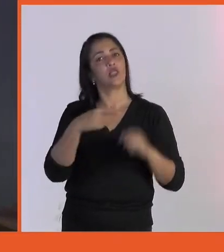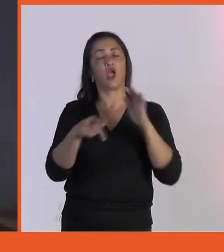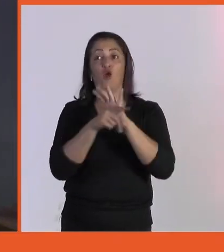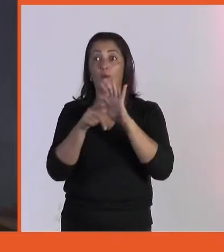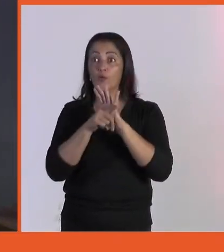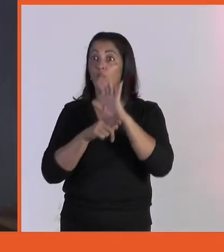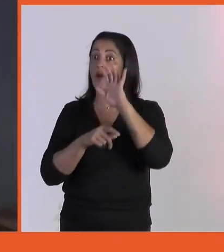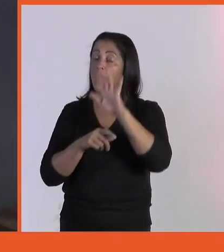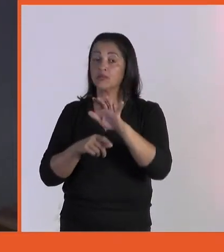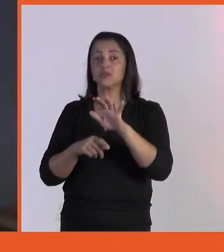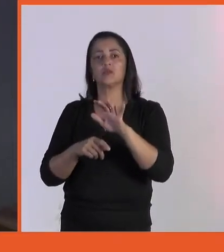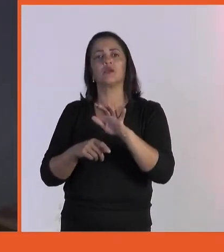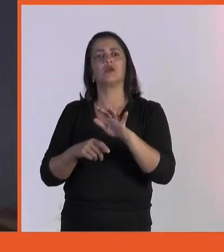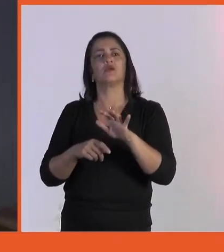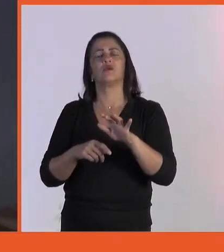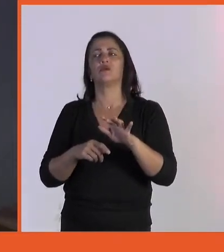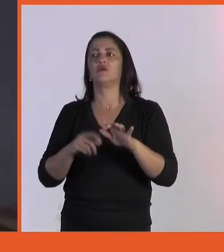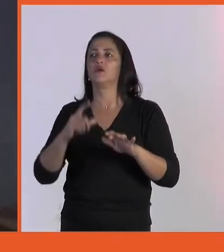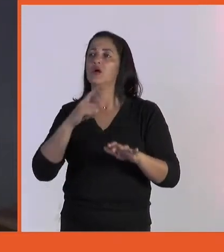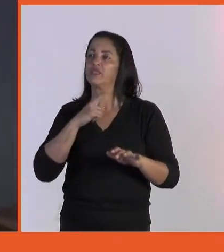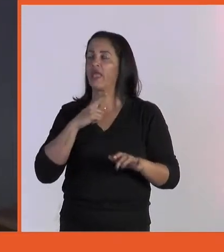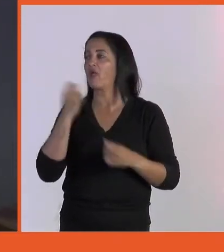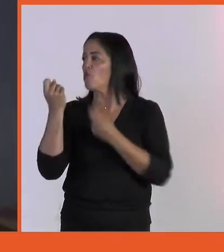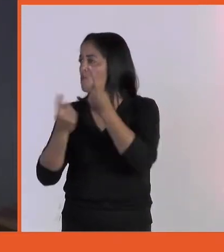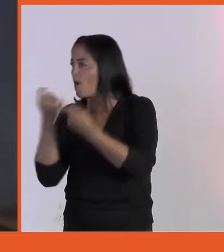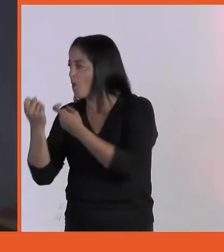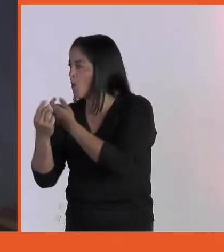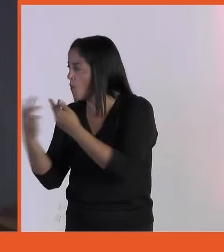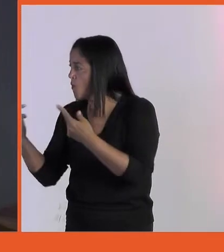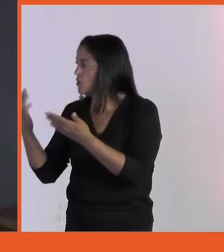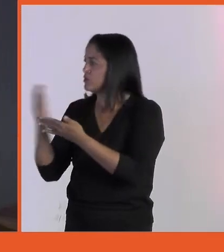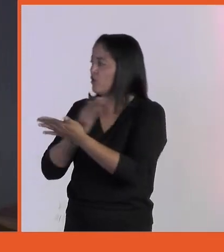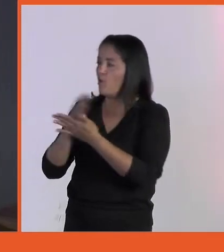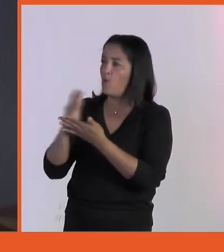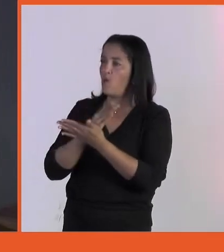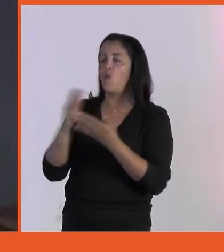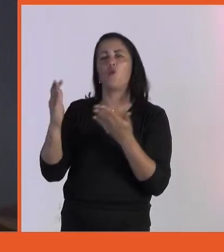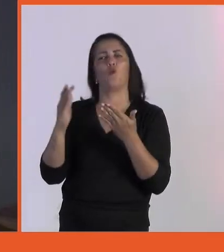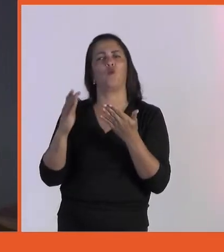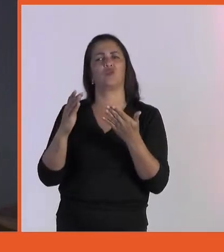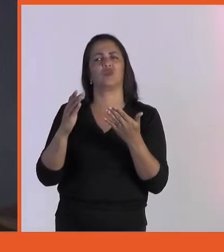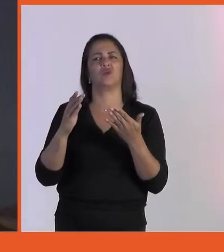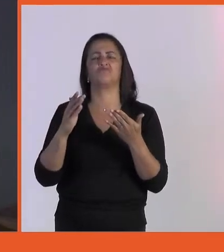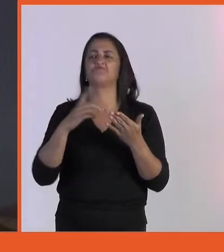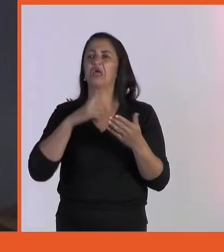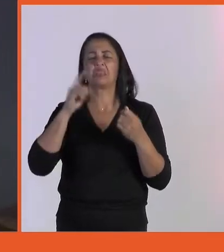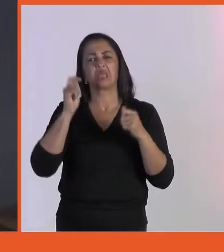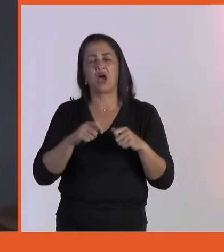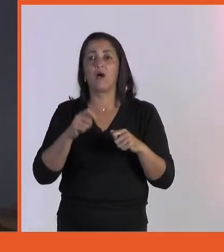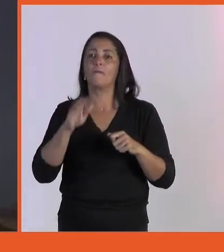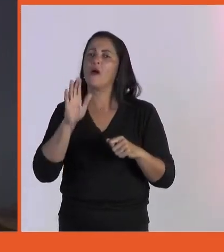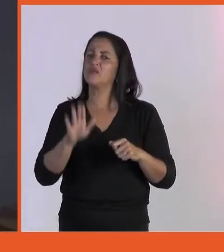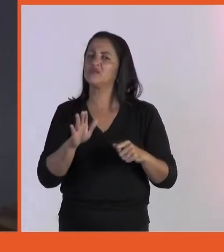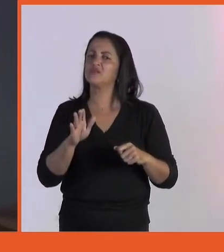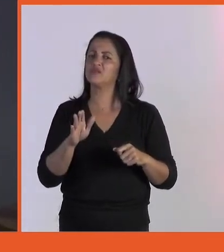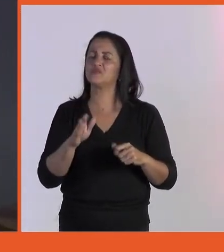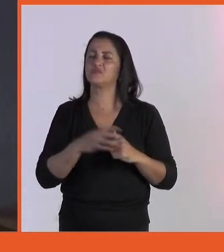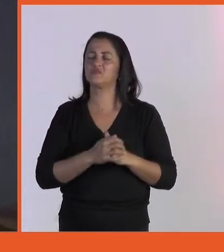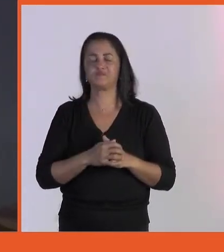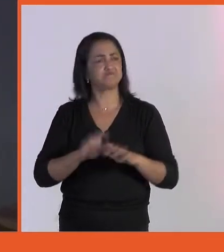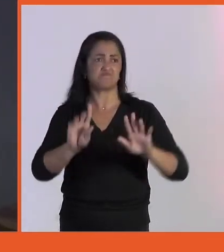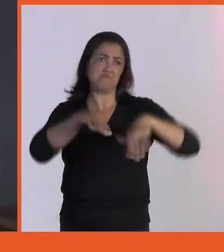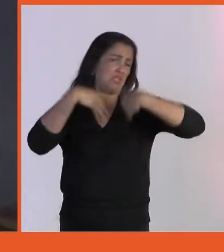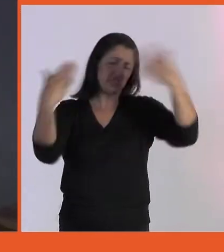estar com medo se aquilo ser uma coisa ou outra ia, sabe? Ah, não, a marca vai ver ali, sabe? Sei